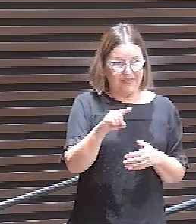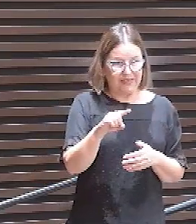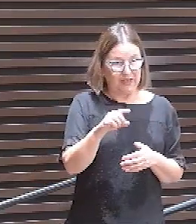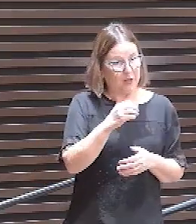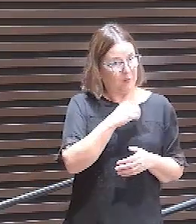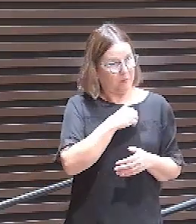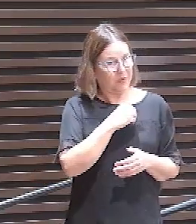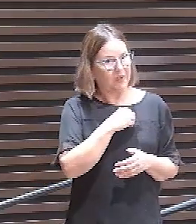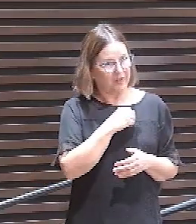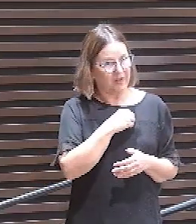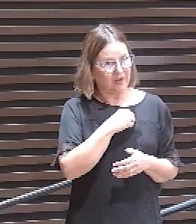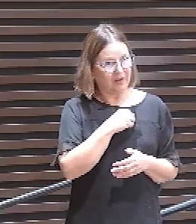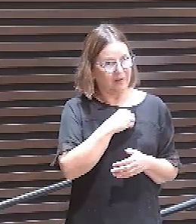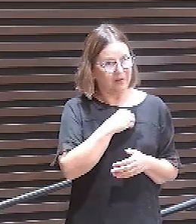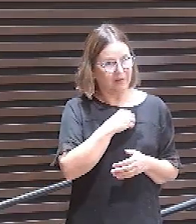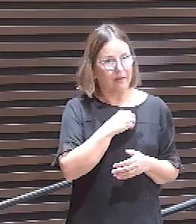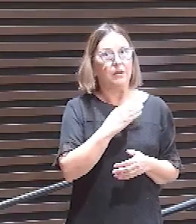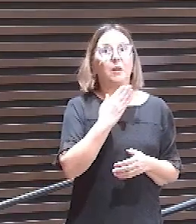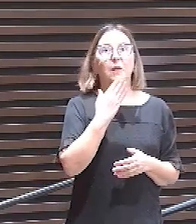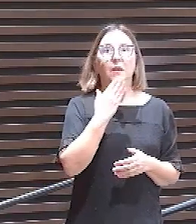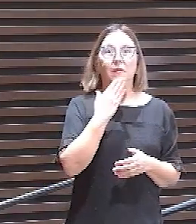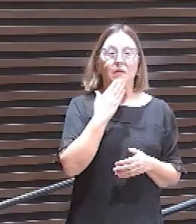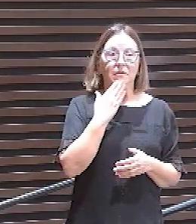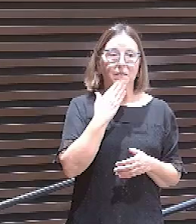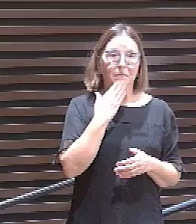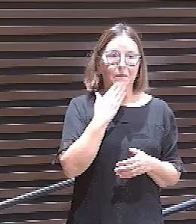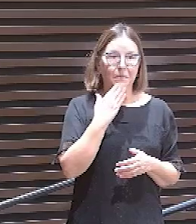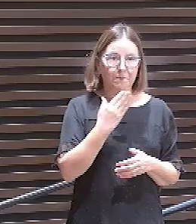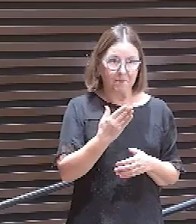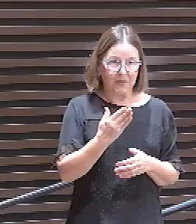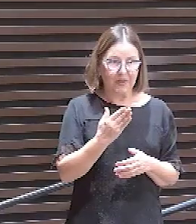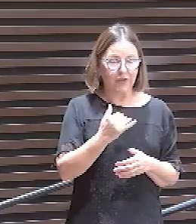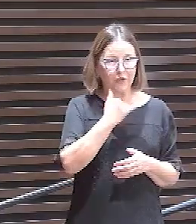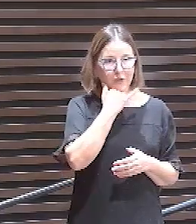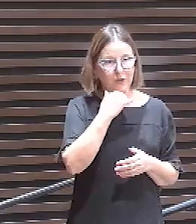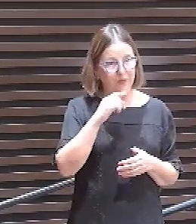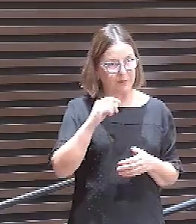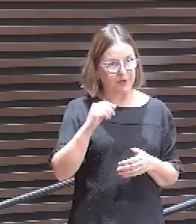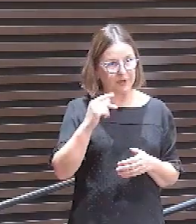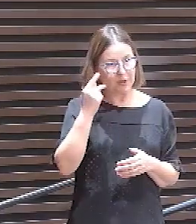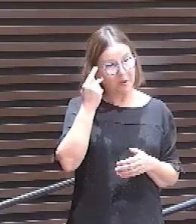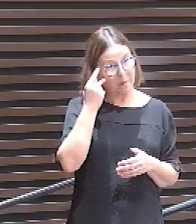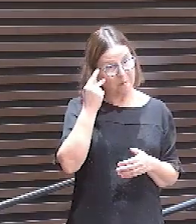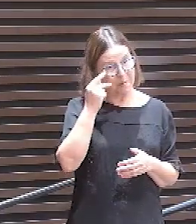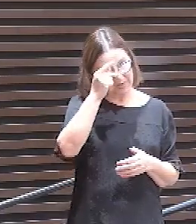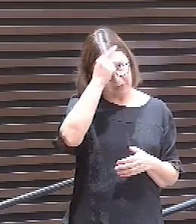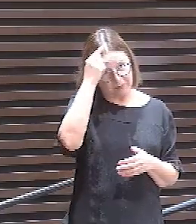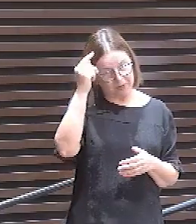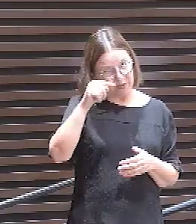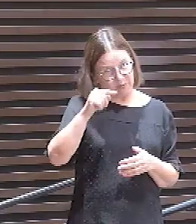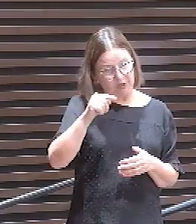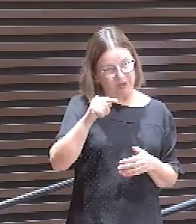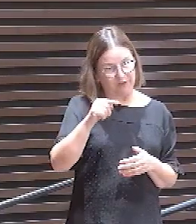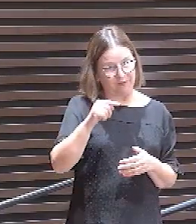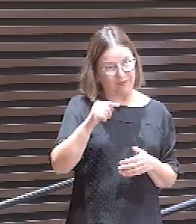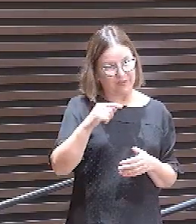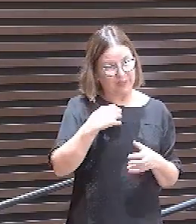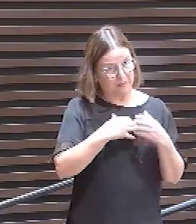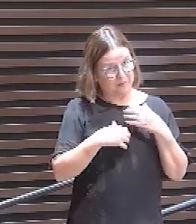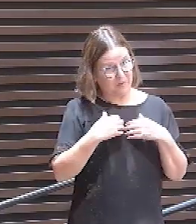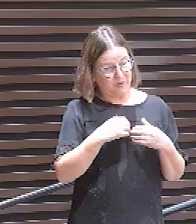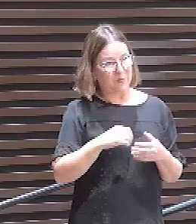perdão àquele a quem você ofendeu. Eu sei que aqui dentro dessa sala hoje tem gente magoada com